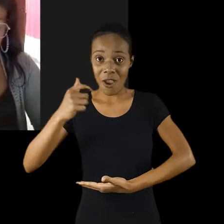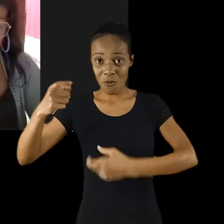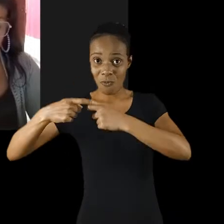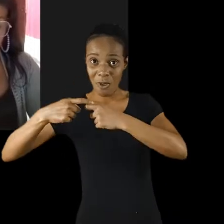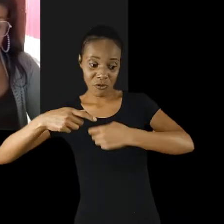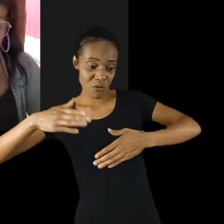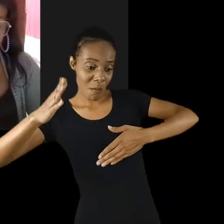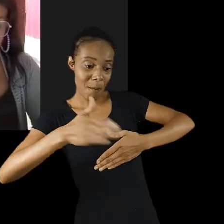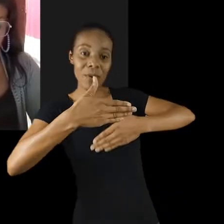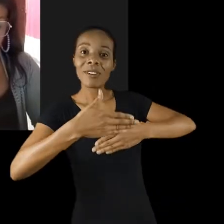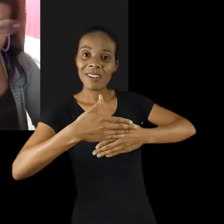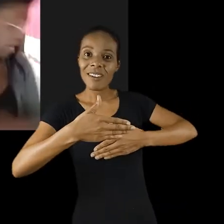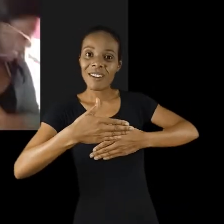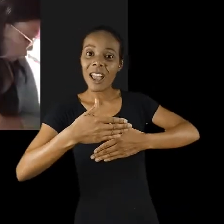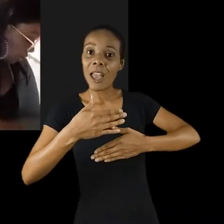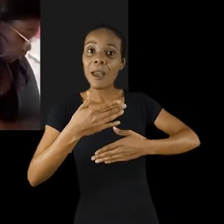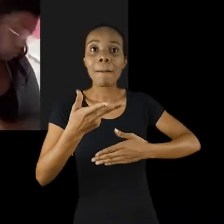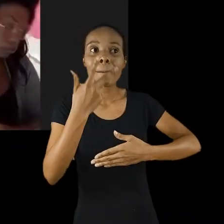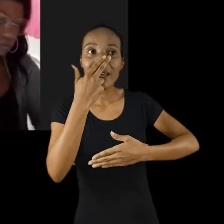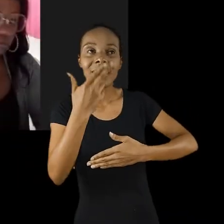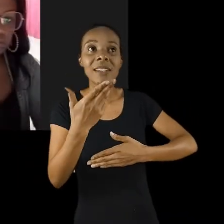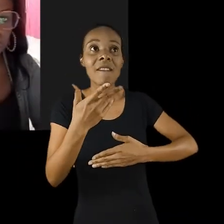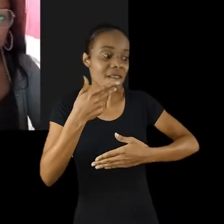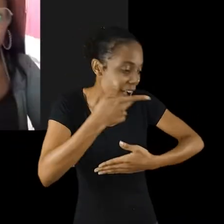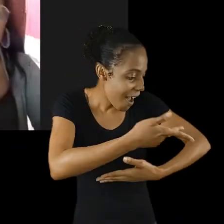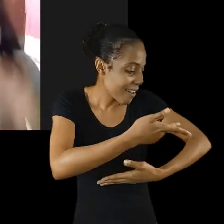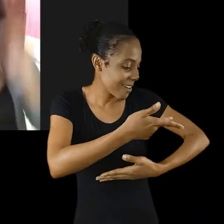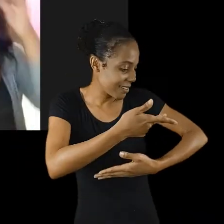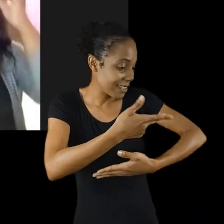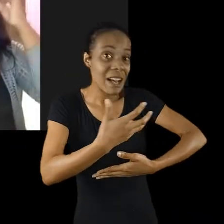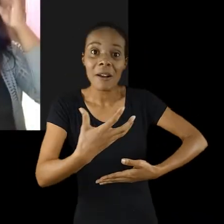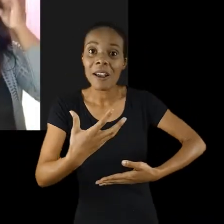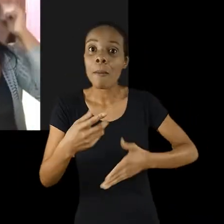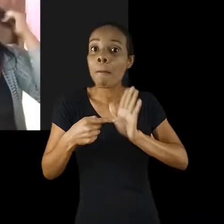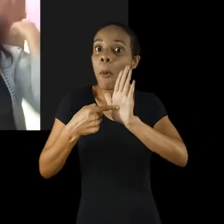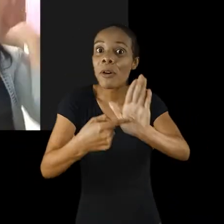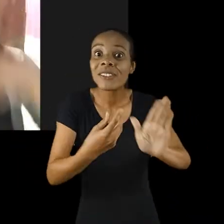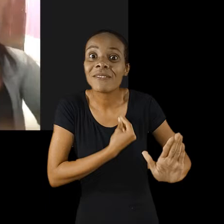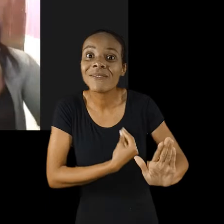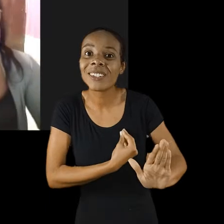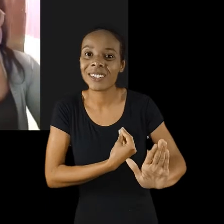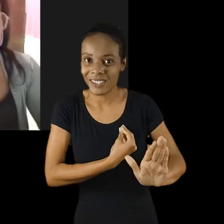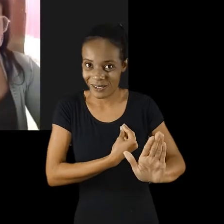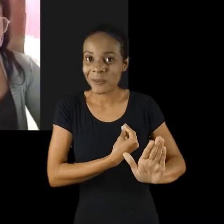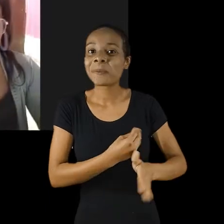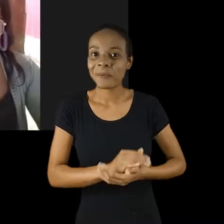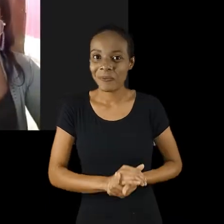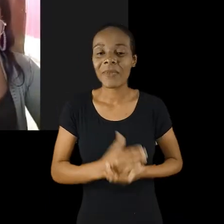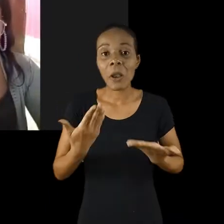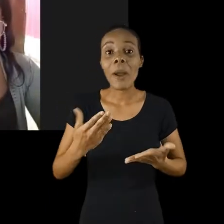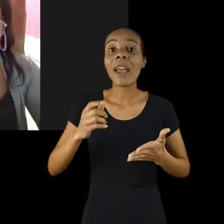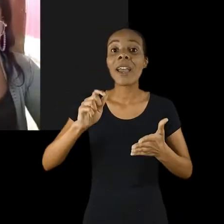de Deus, me dê um sinal de vida, né? Eu sinto que a palavra, ela é sinal de vida também, assim. A gente